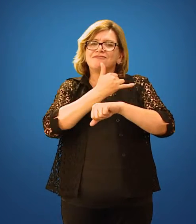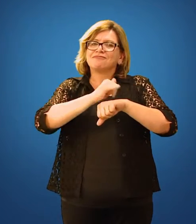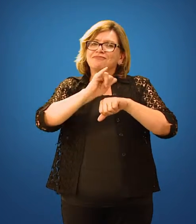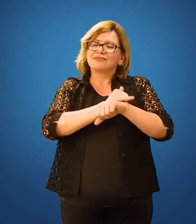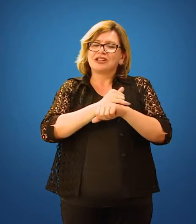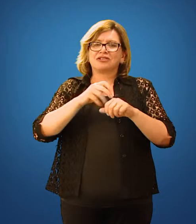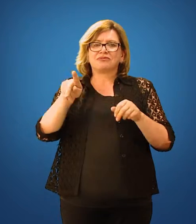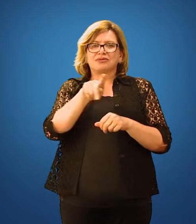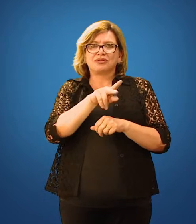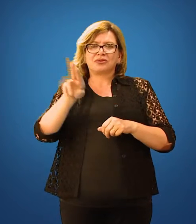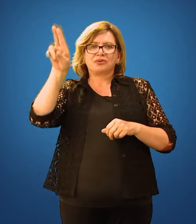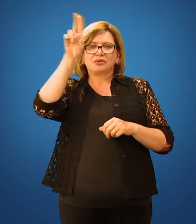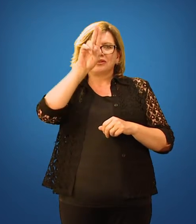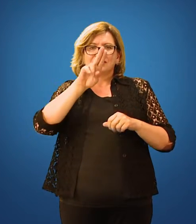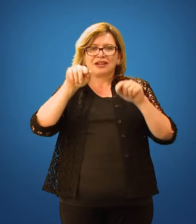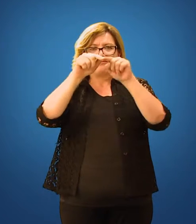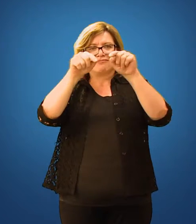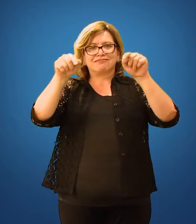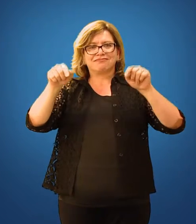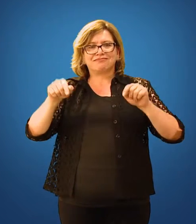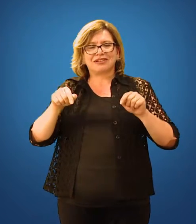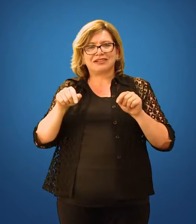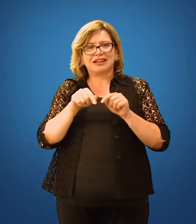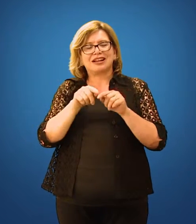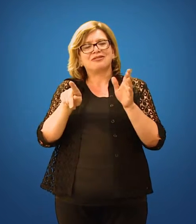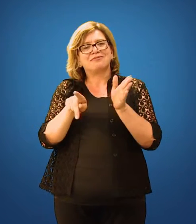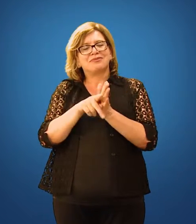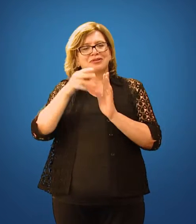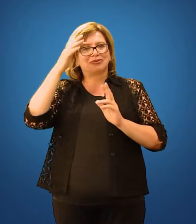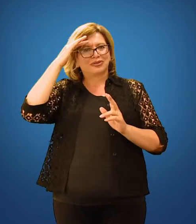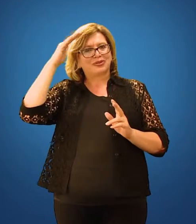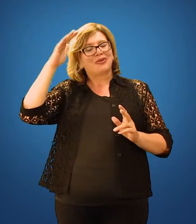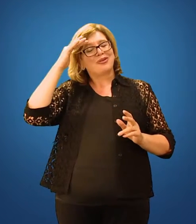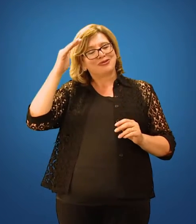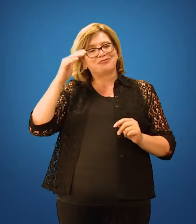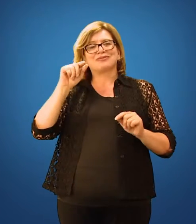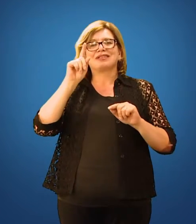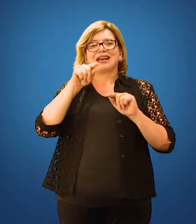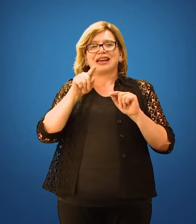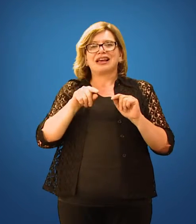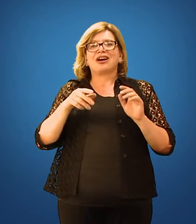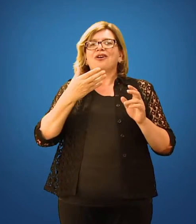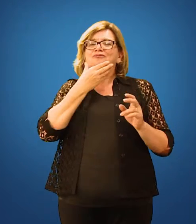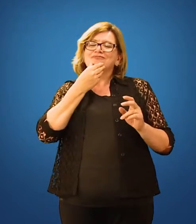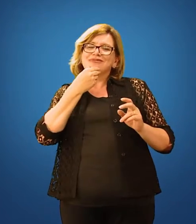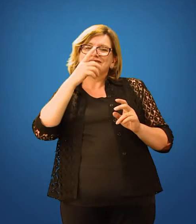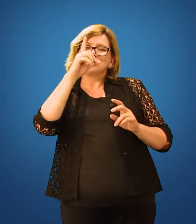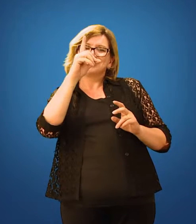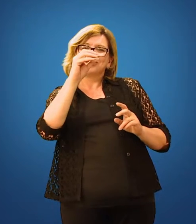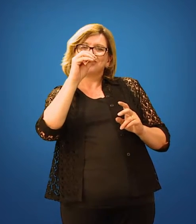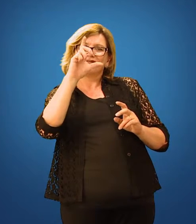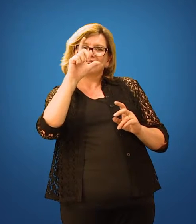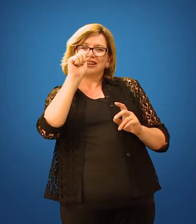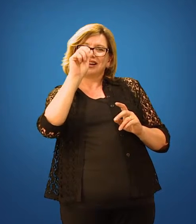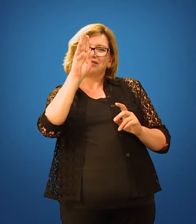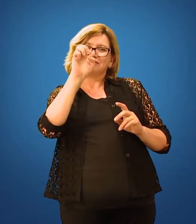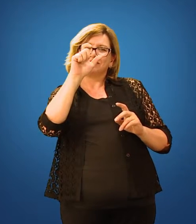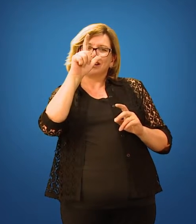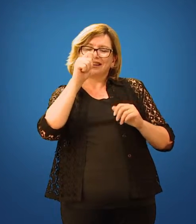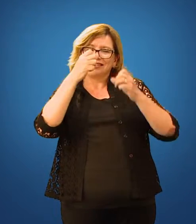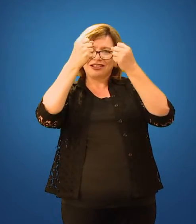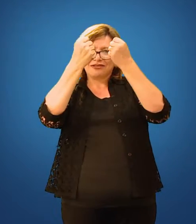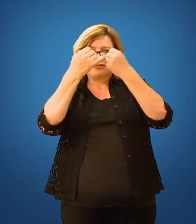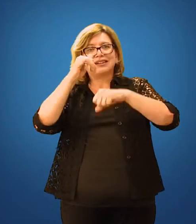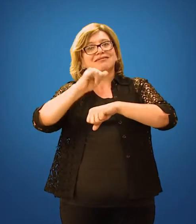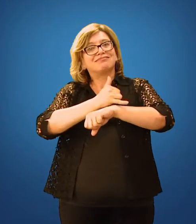aula, com foco no trabalho em torno do sonho. Então, o próprio Dolabella já traz as dicas e as estratégias, está no nosso material